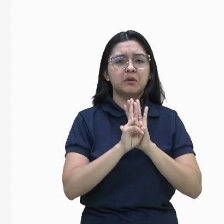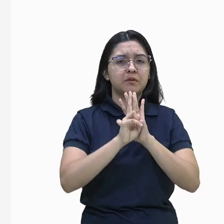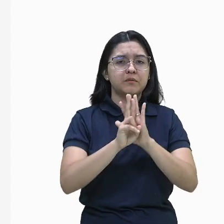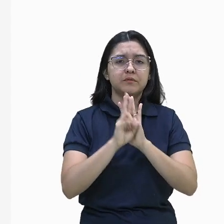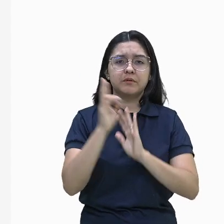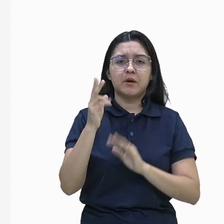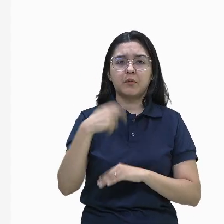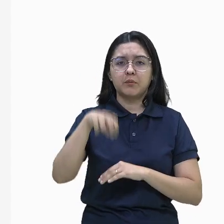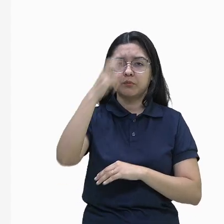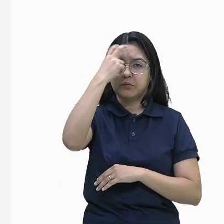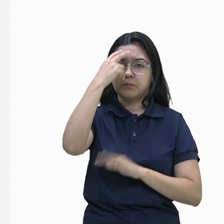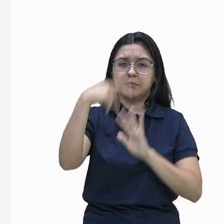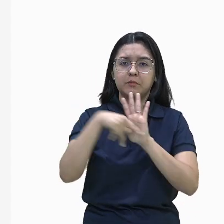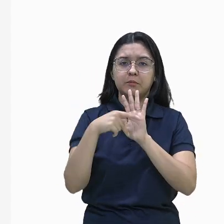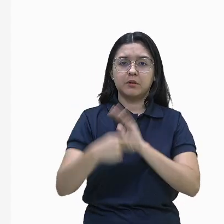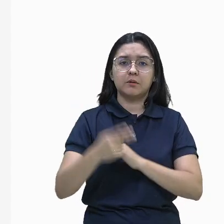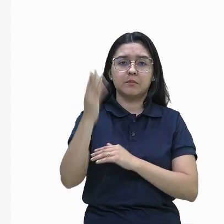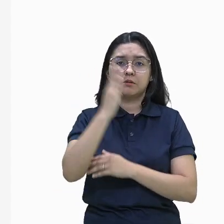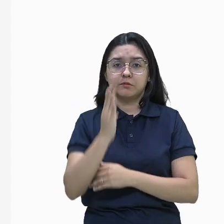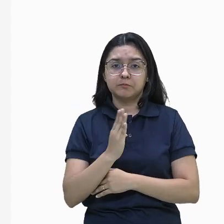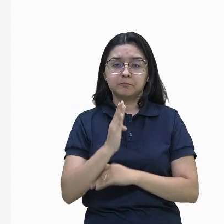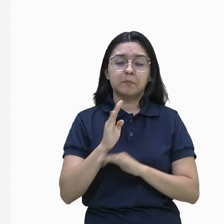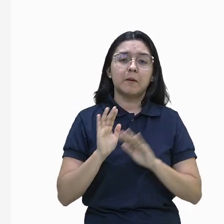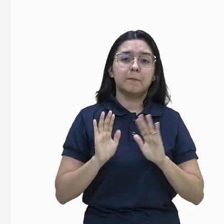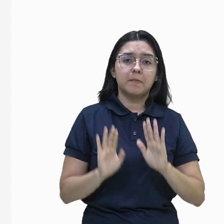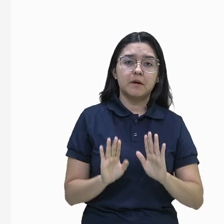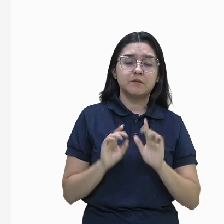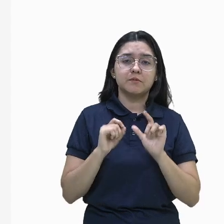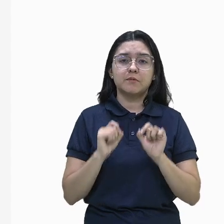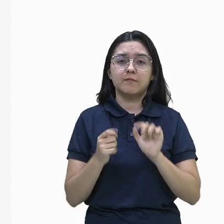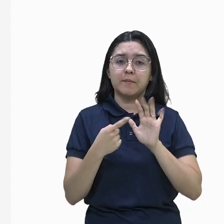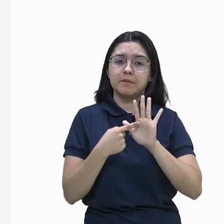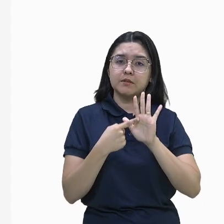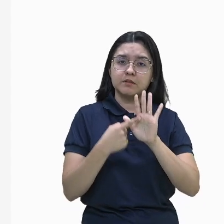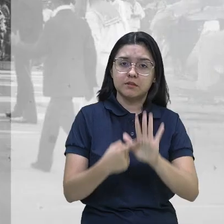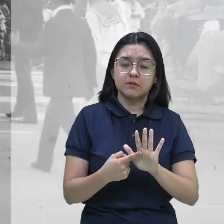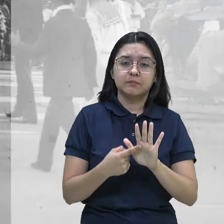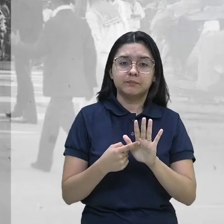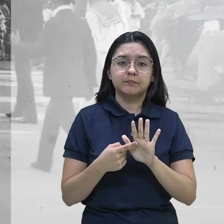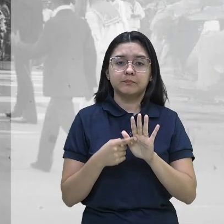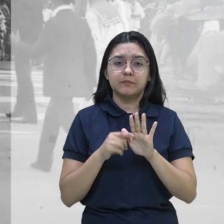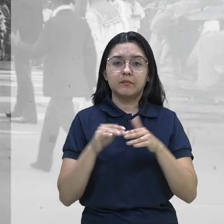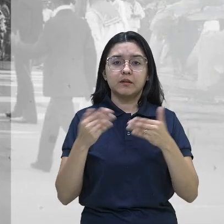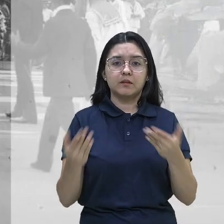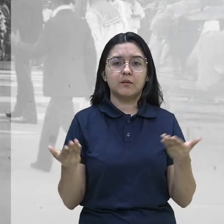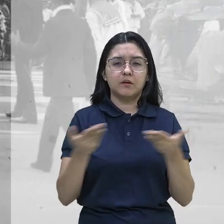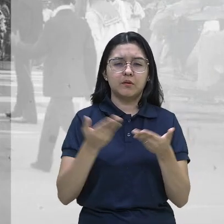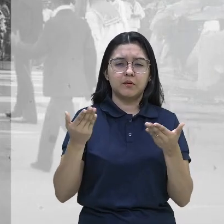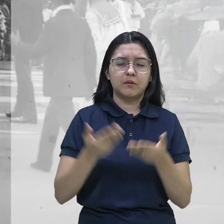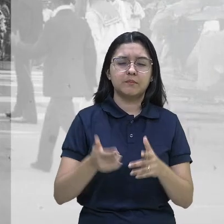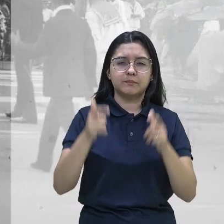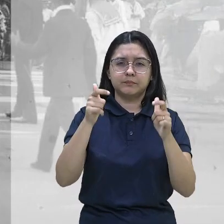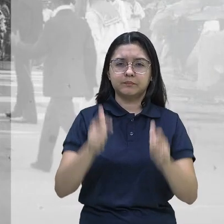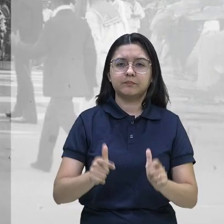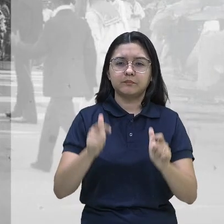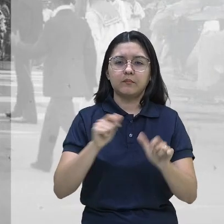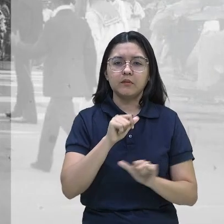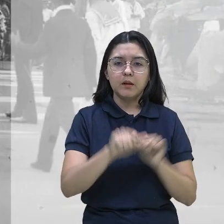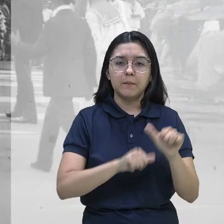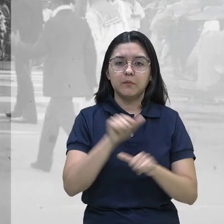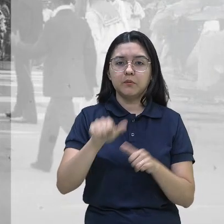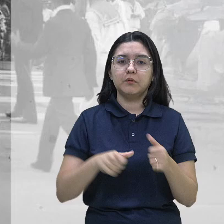costume do povo brasileiro. Mas foi apresentada, e aqui a gente muda já bem para